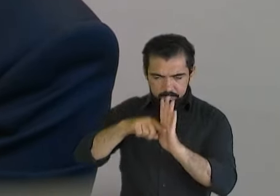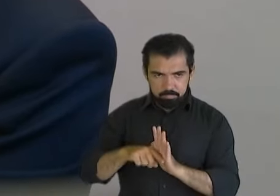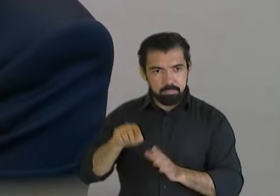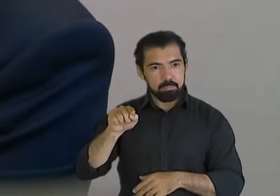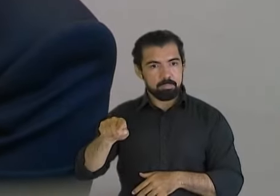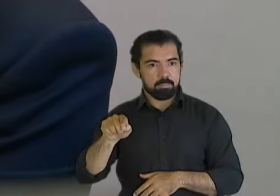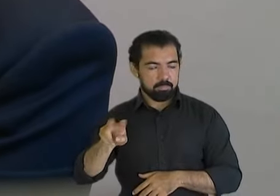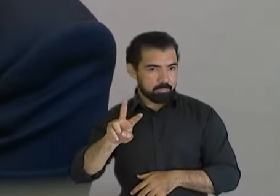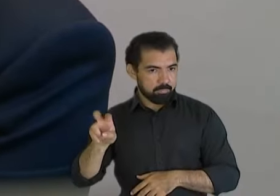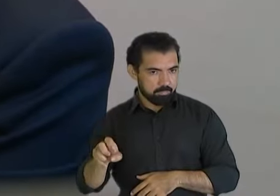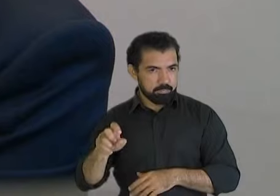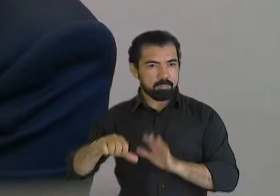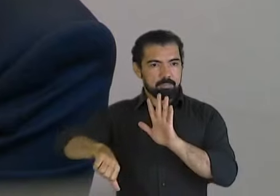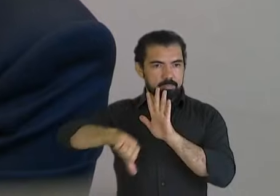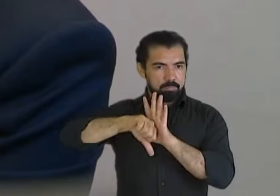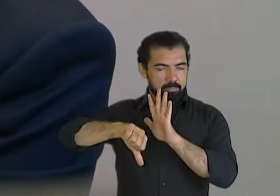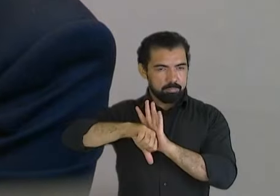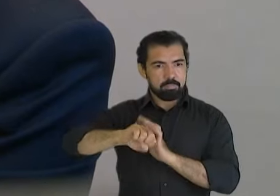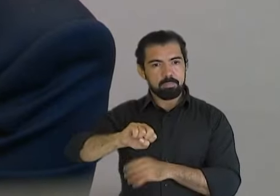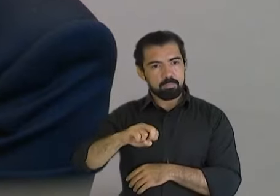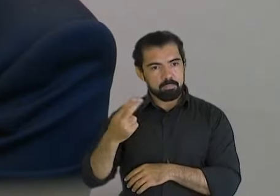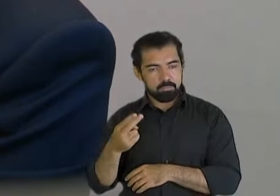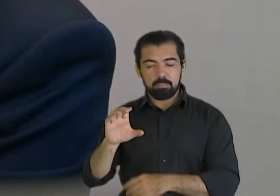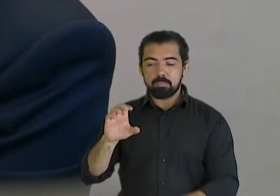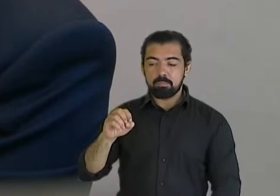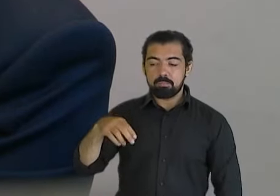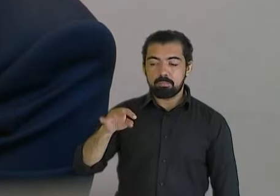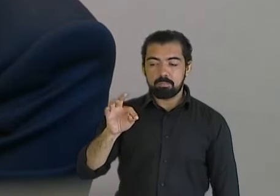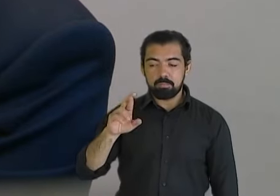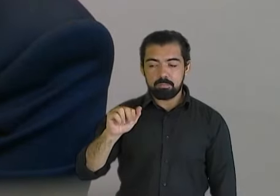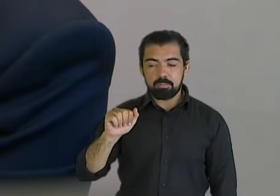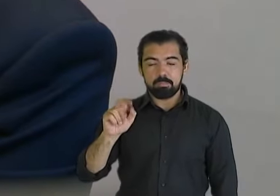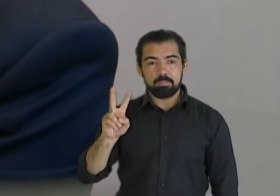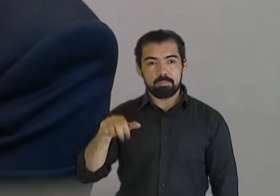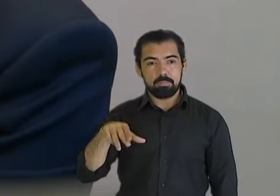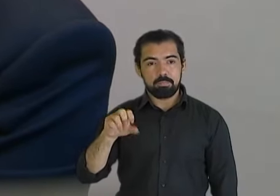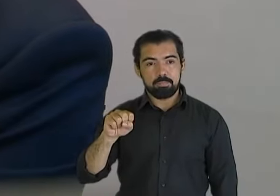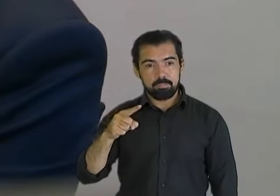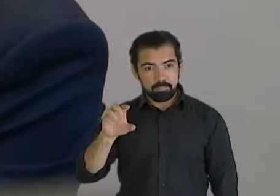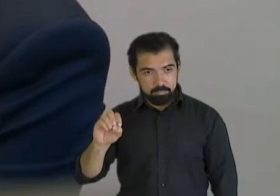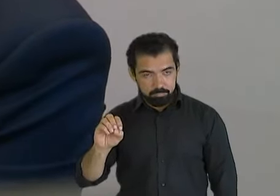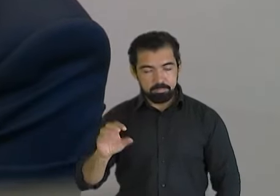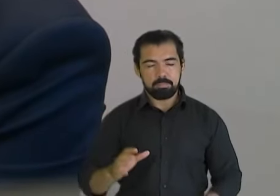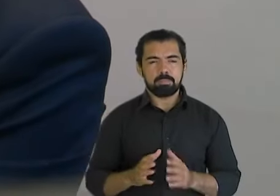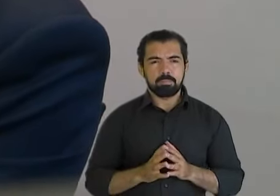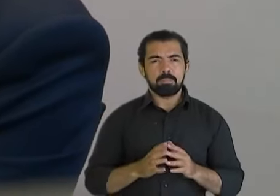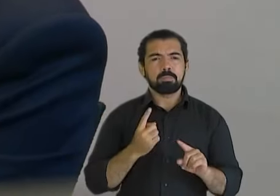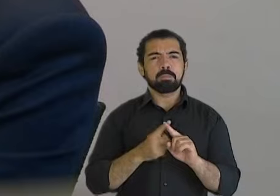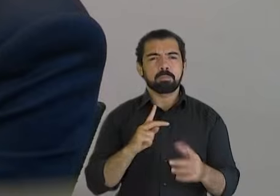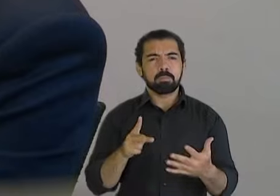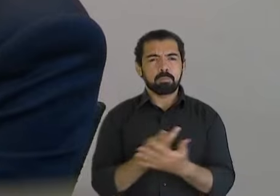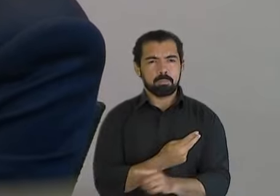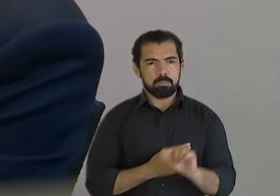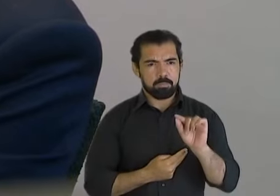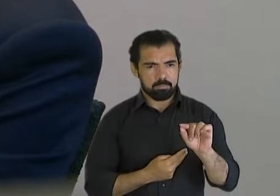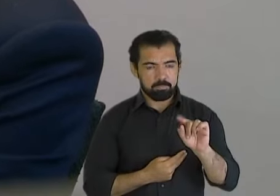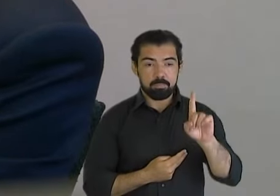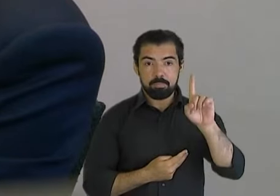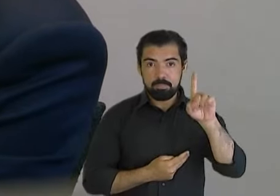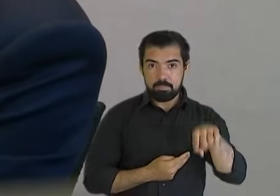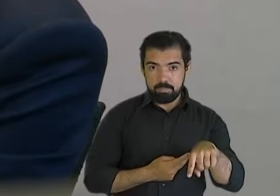né, de eventuais crimes, de eventuais outras práticas ilegais. Porque o que é que acontece? E aí é o